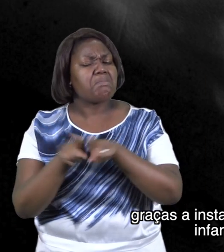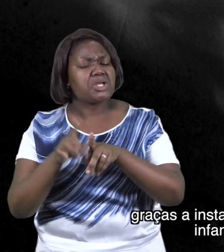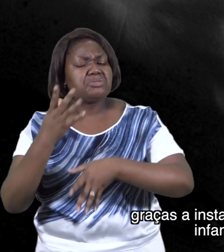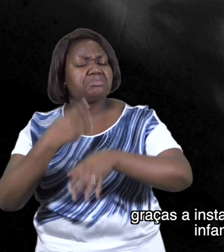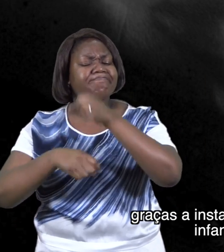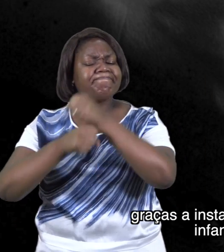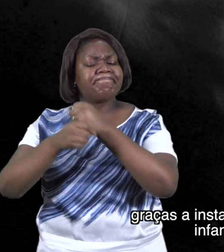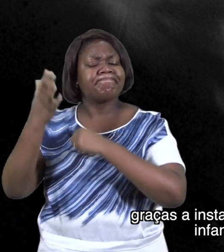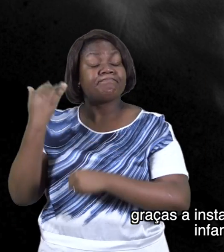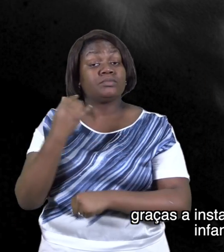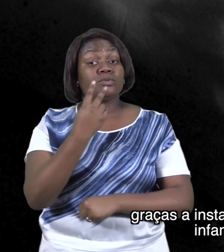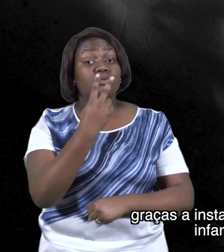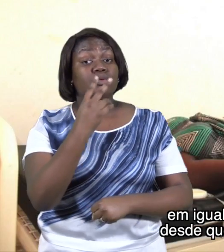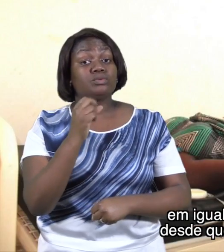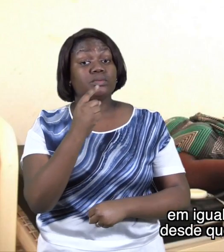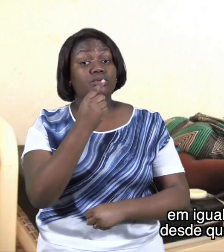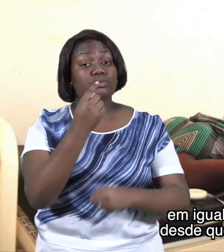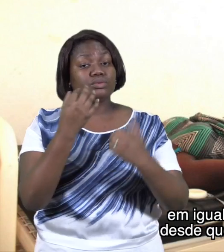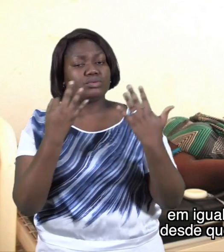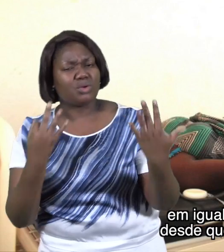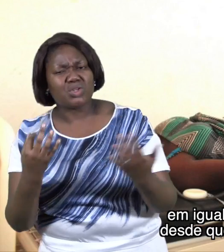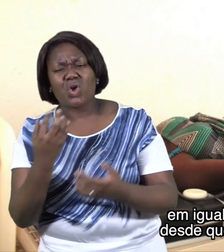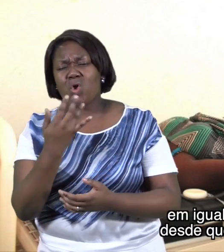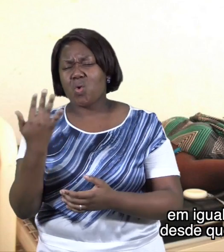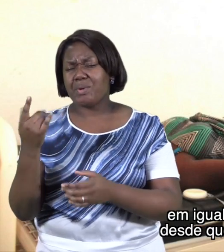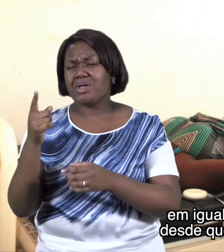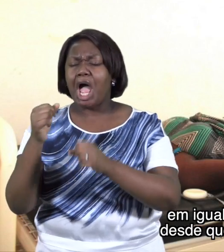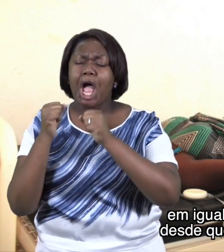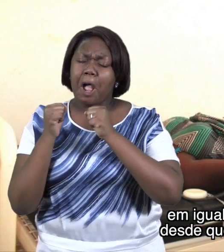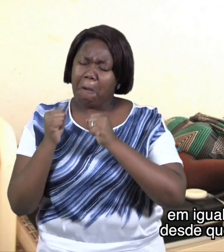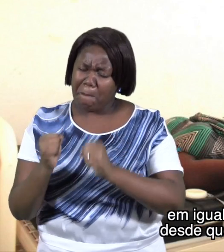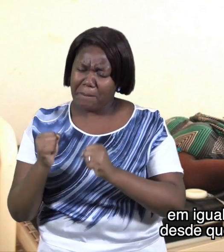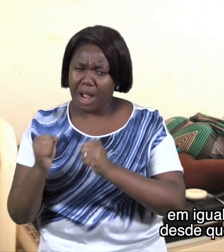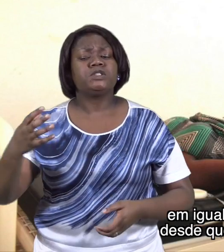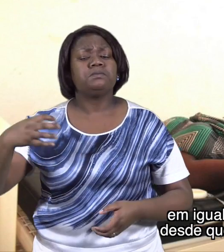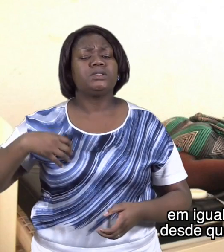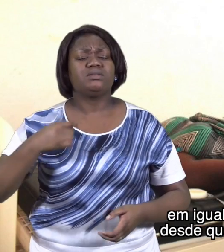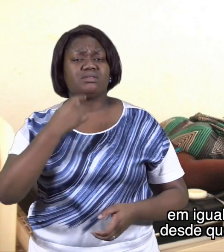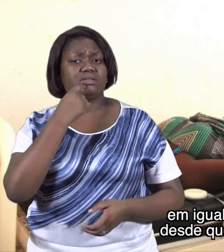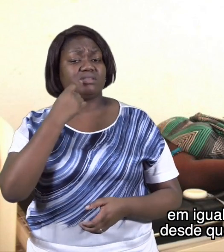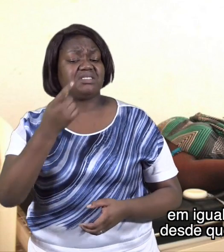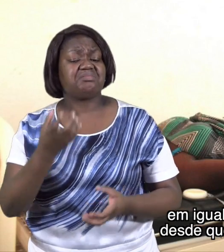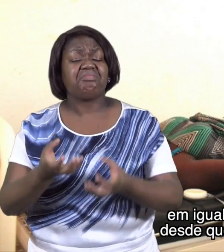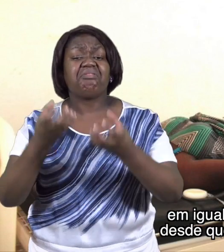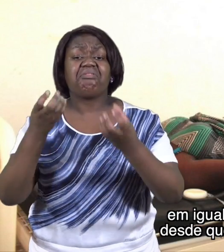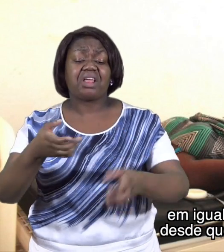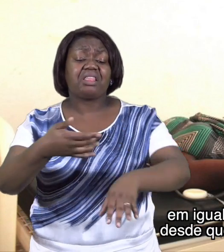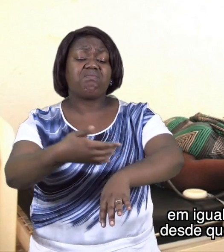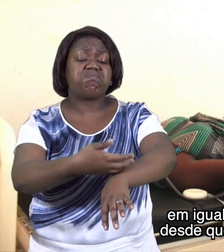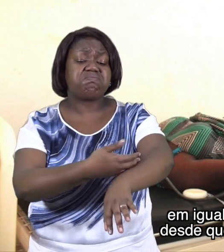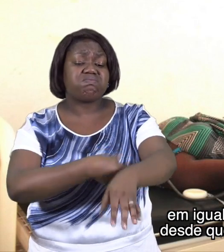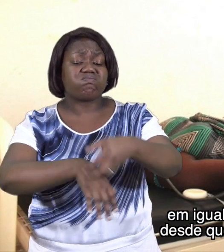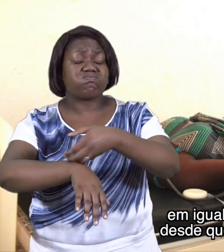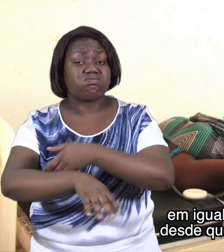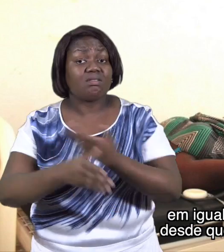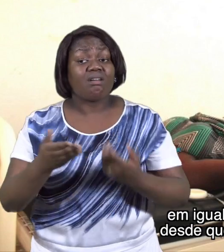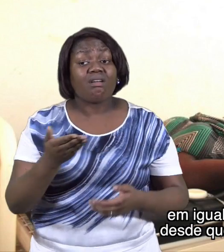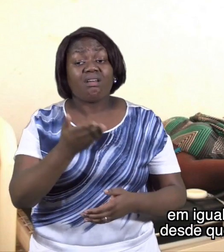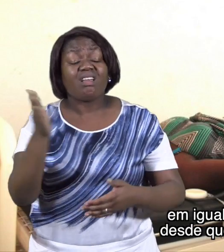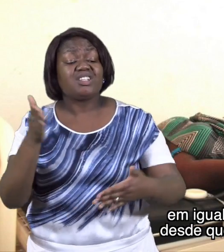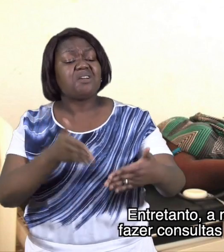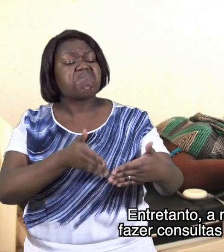infantil no ponto de atendimento em igual número de unidades sanitárias desde que este programa iniciou em